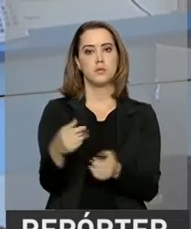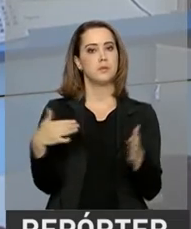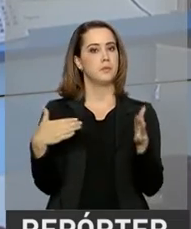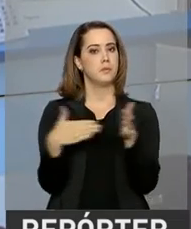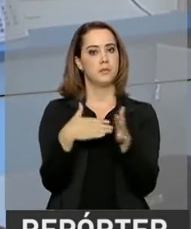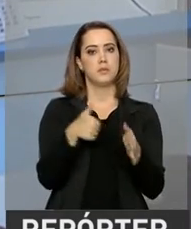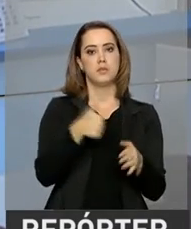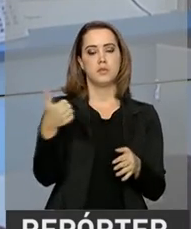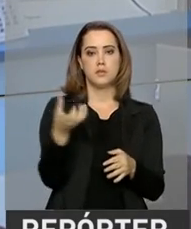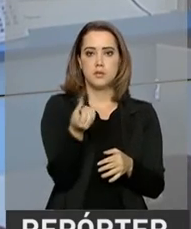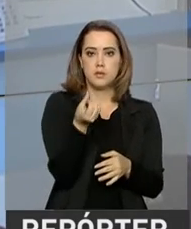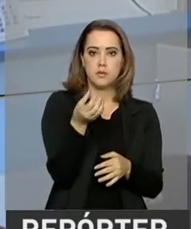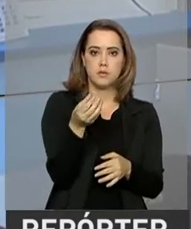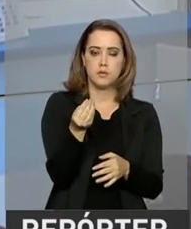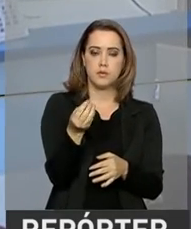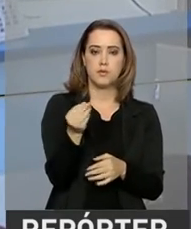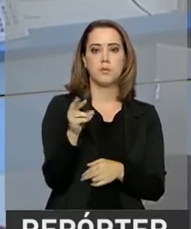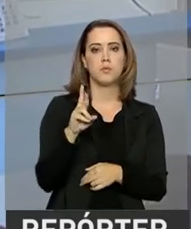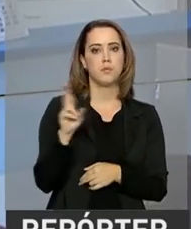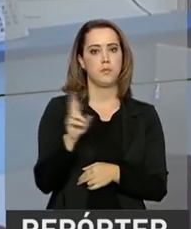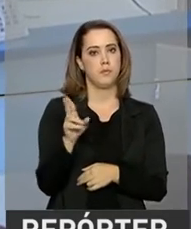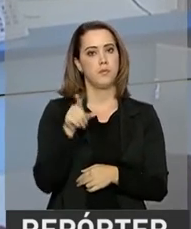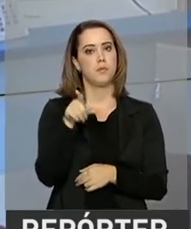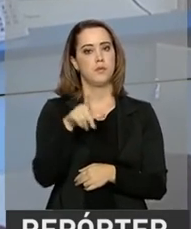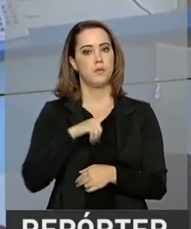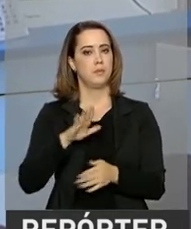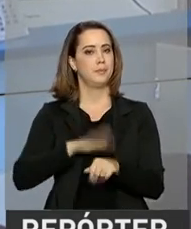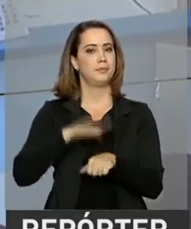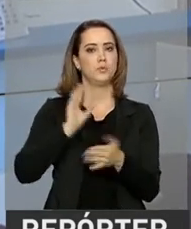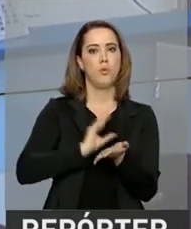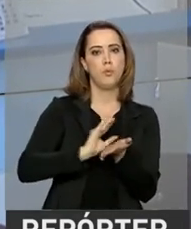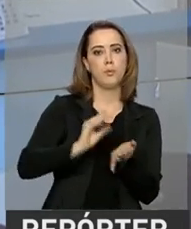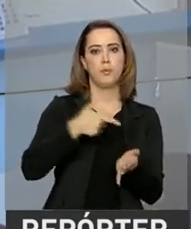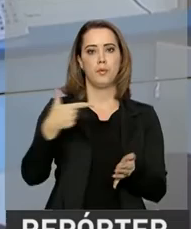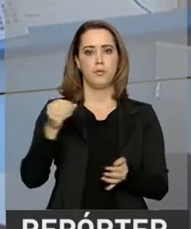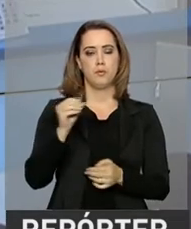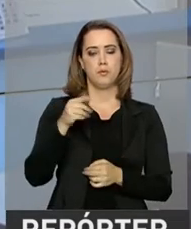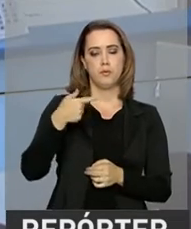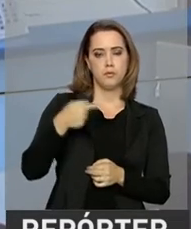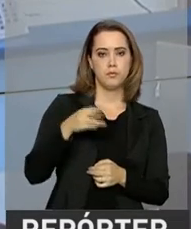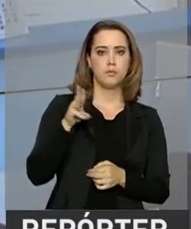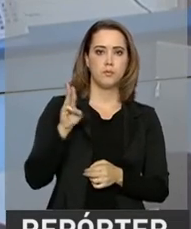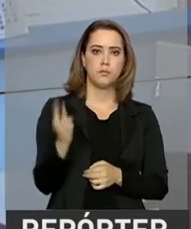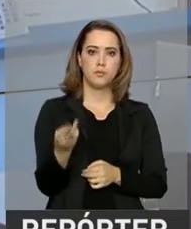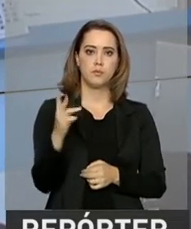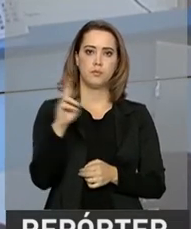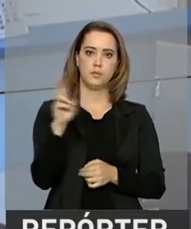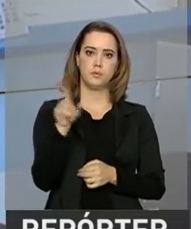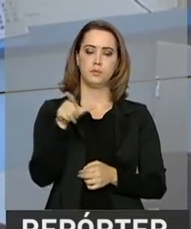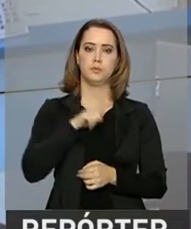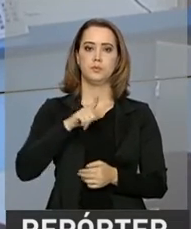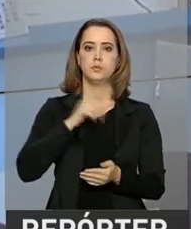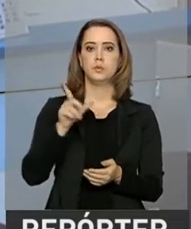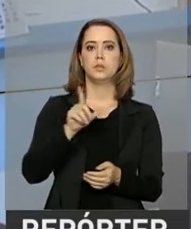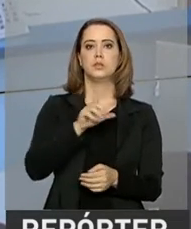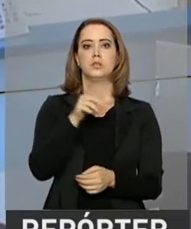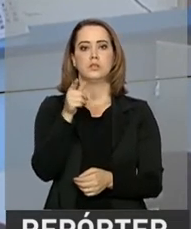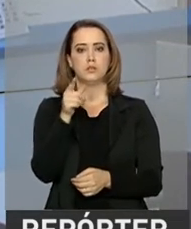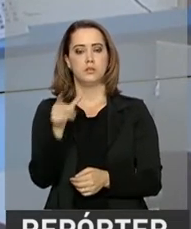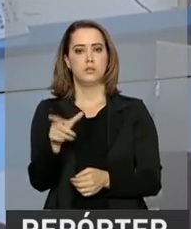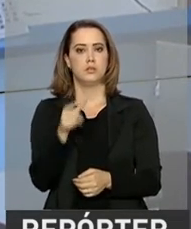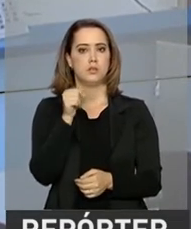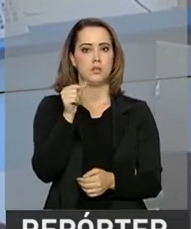foram investidos mais de 207 milhões de reais nesses empreendimentos que contam com rede de água esgoto